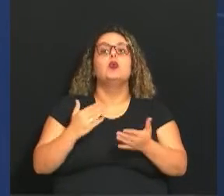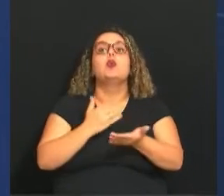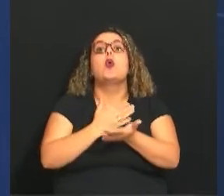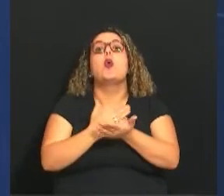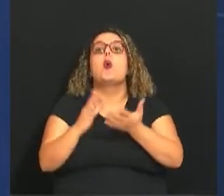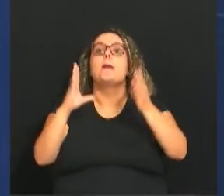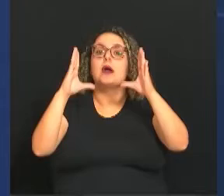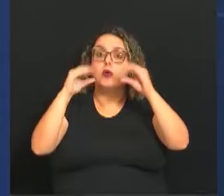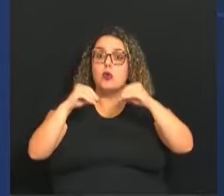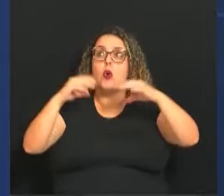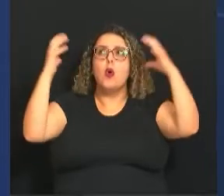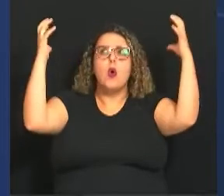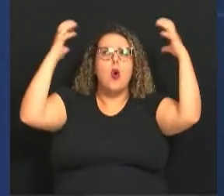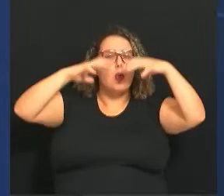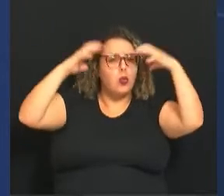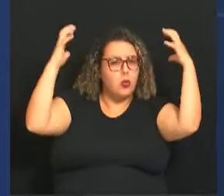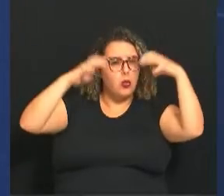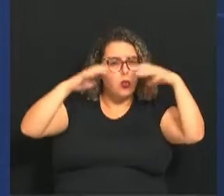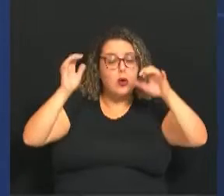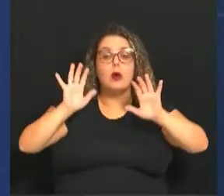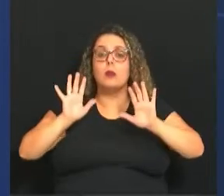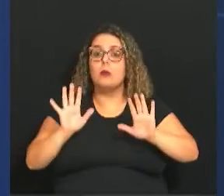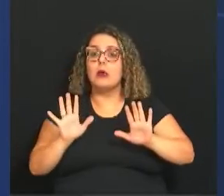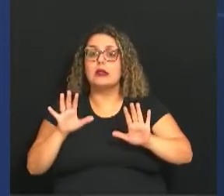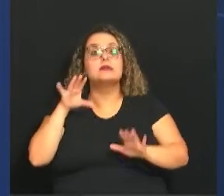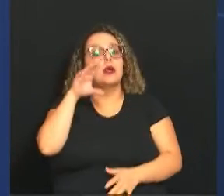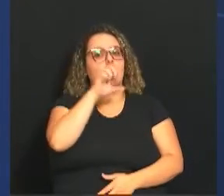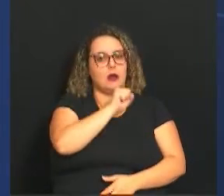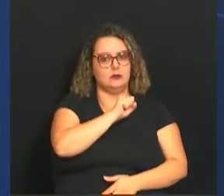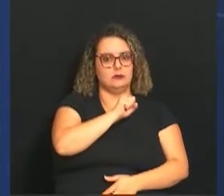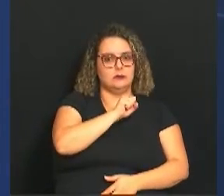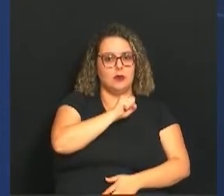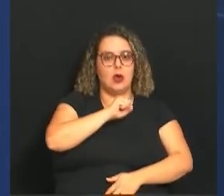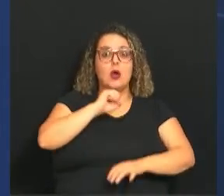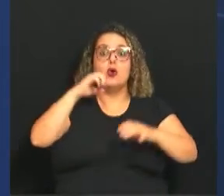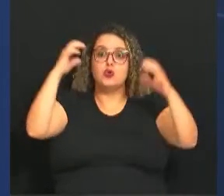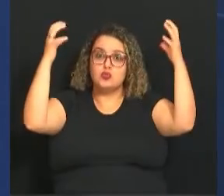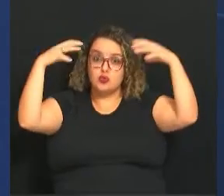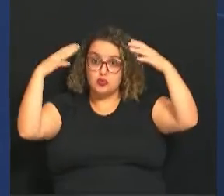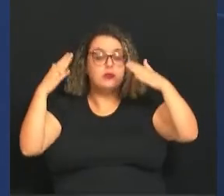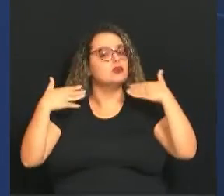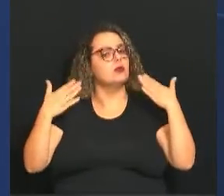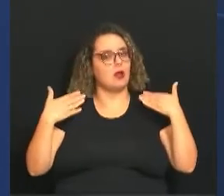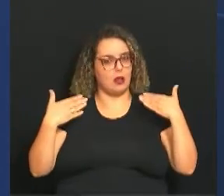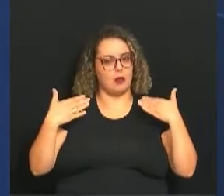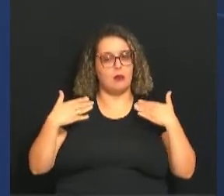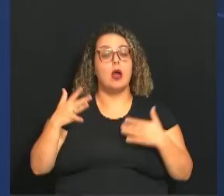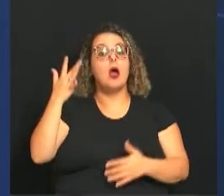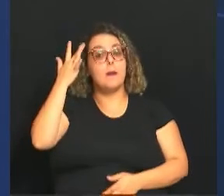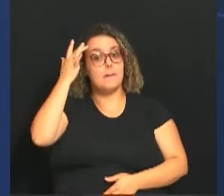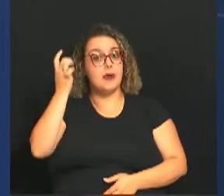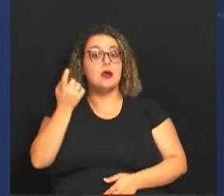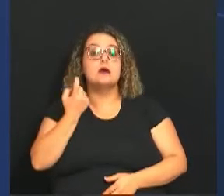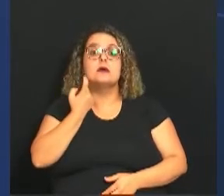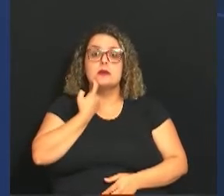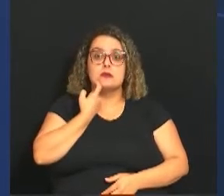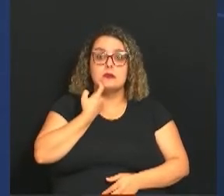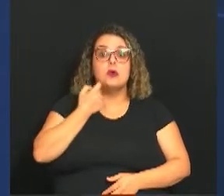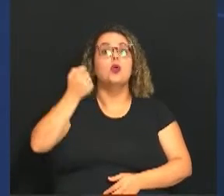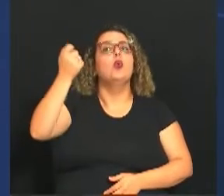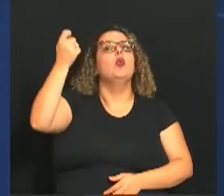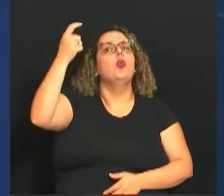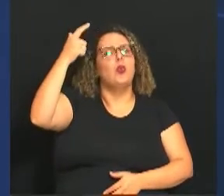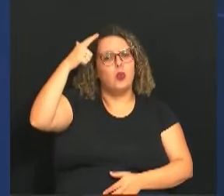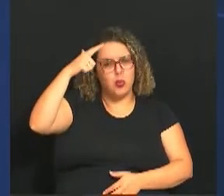com grande intensidade, mas de forma rápida, aquela famosa chuva de verão. Amanhã, sexta-feira, o sol